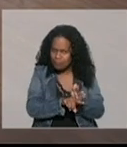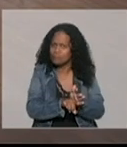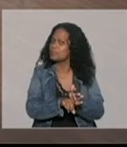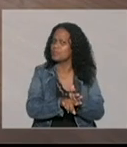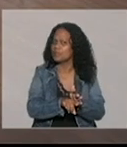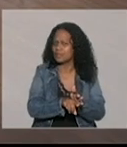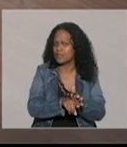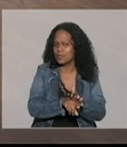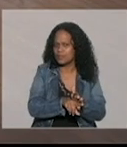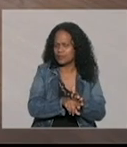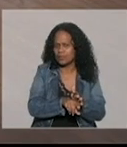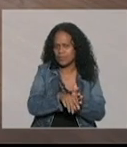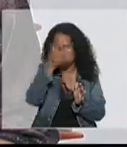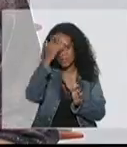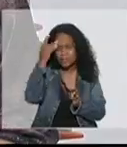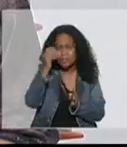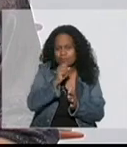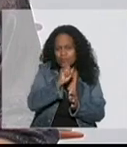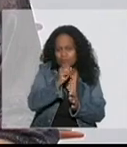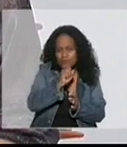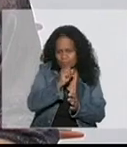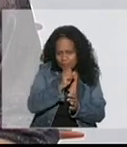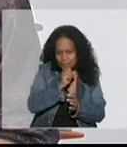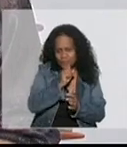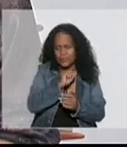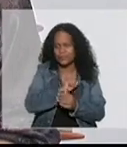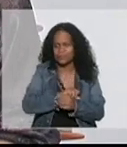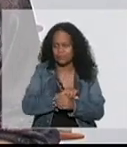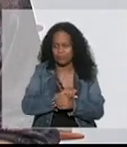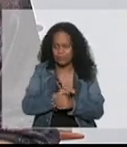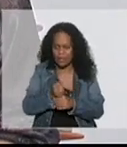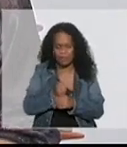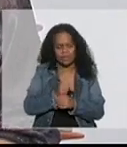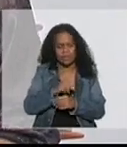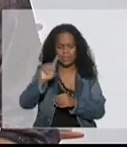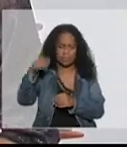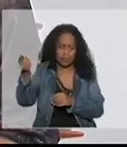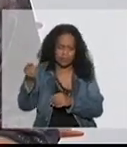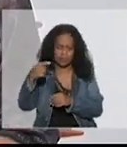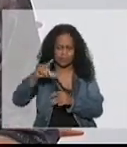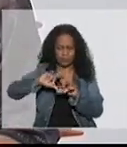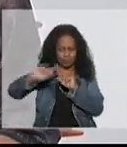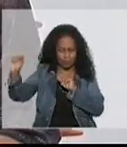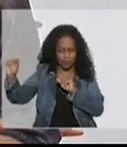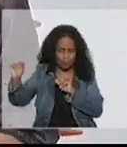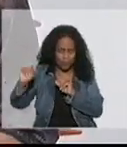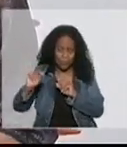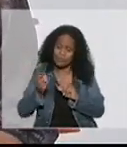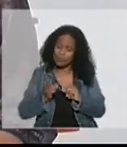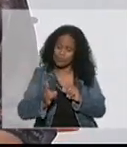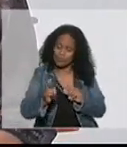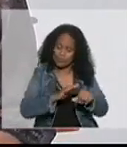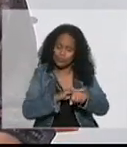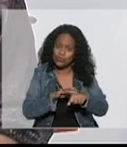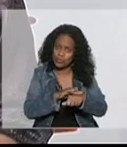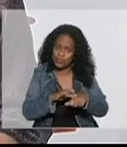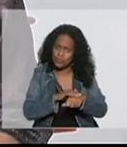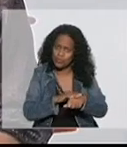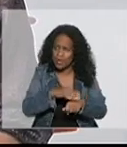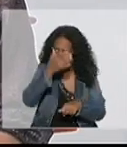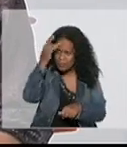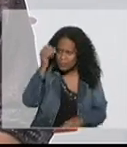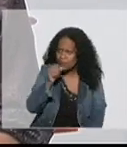para ele sobre a questão dos idosos, né? E aí, depois que eles foram embora, a gente continuou o papo